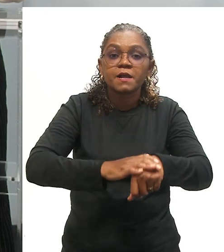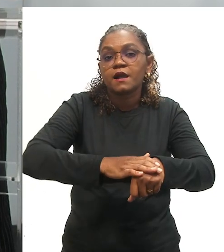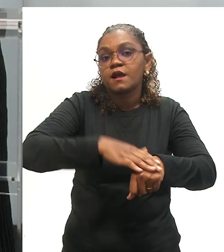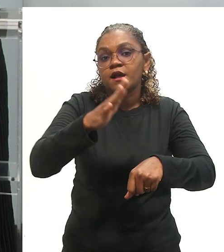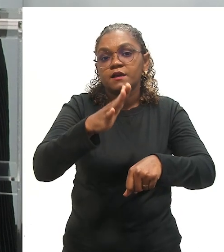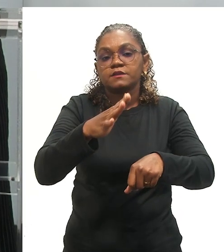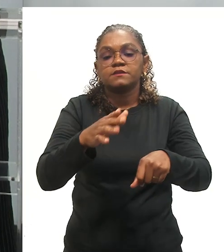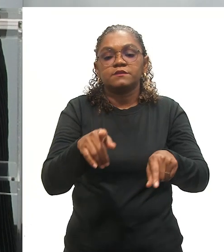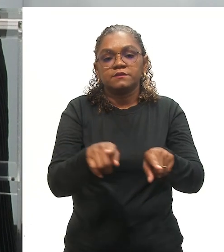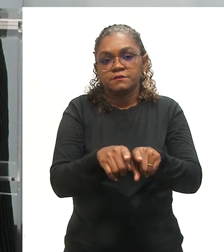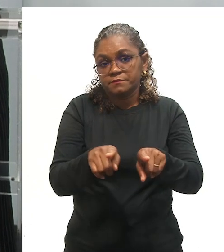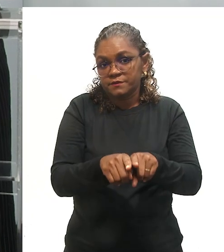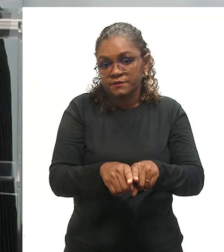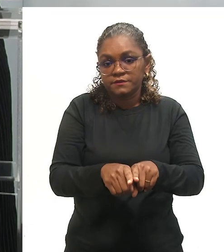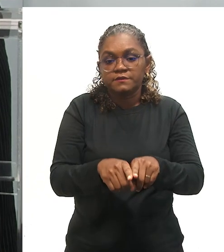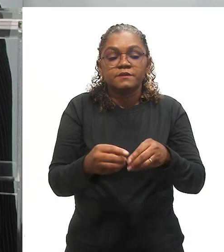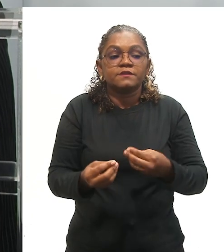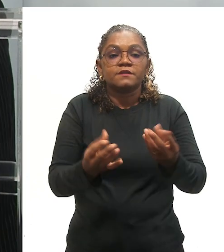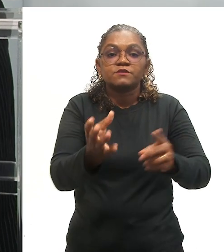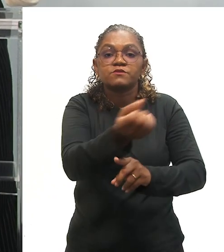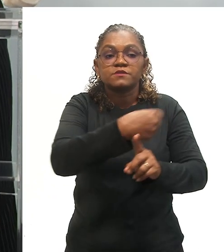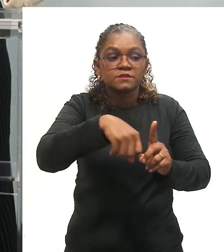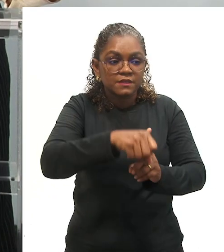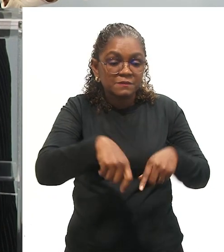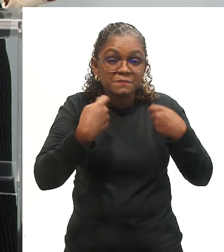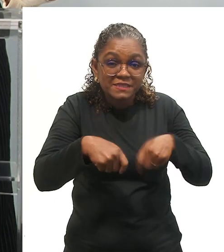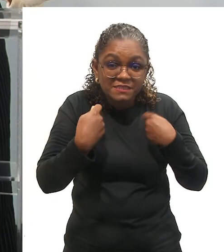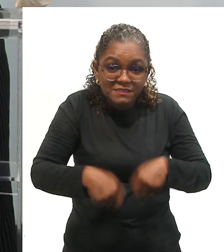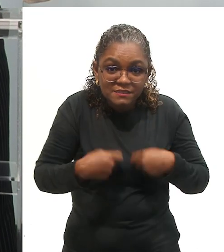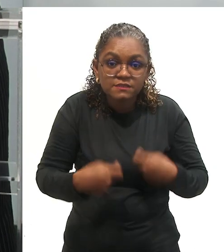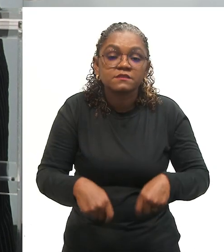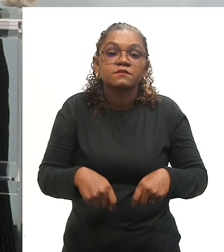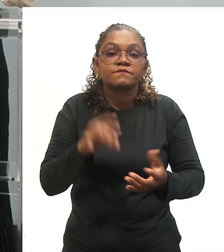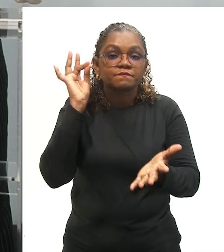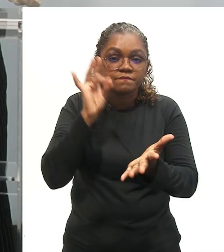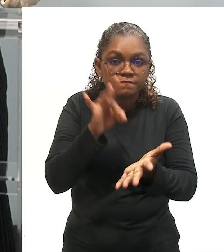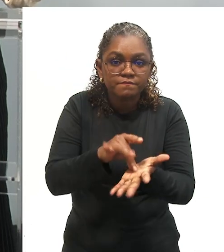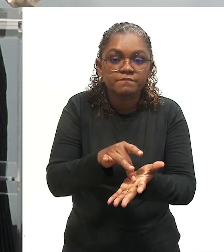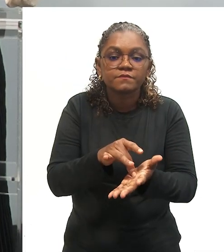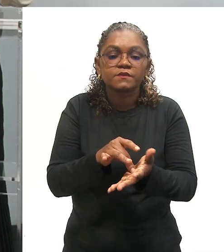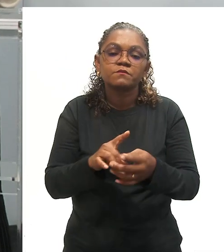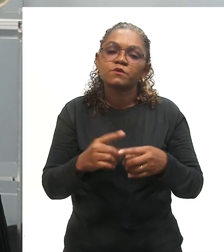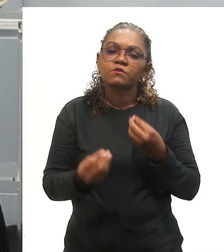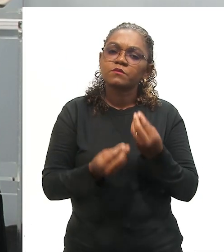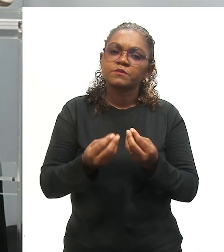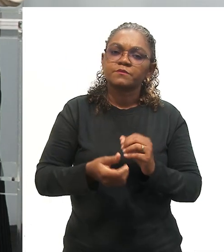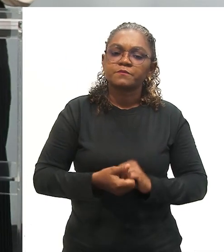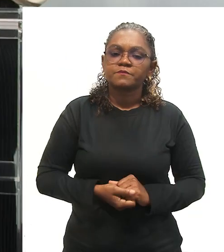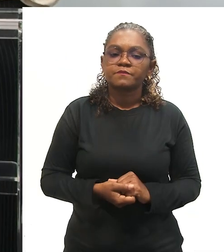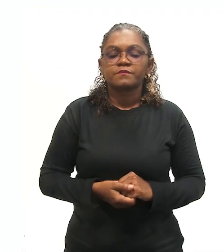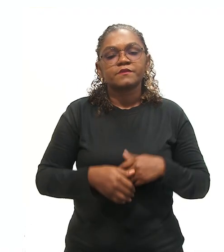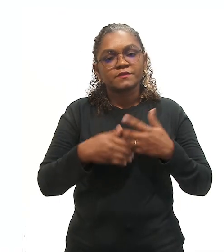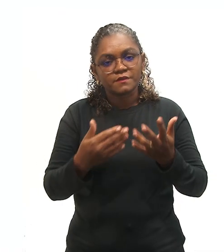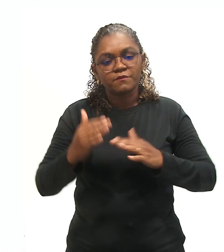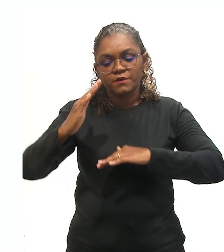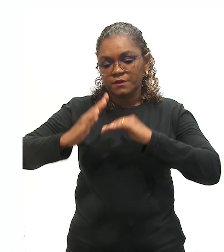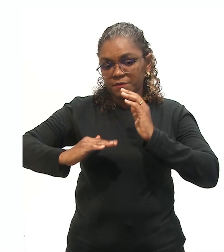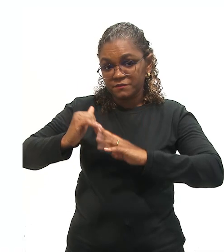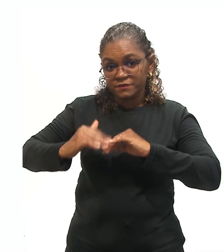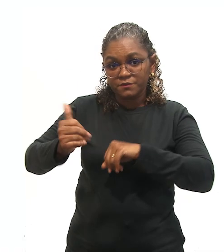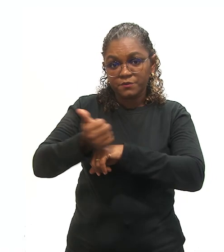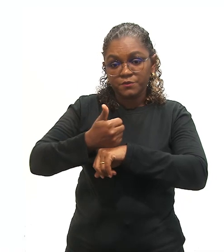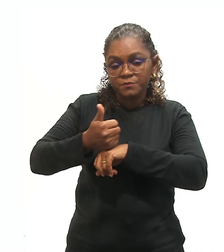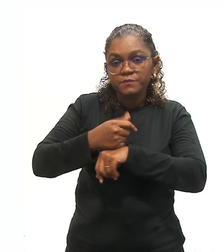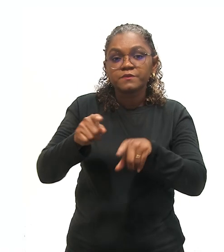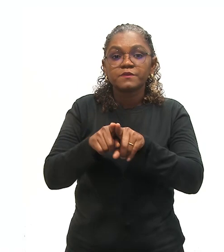possível, saber entregar aquilo que a sociedade realmente deseja consumir. E como que a gente vai fazer isso? É isso que a economia estuda. Nós vamos